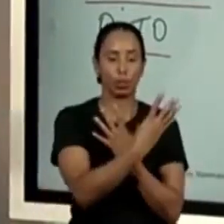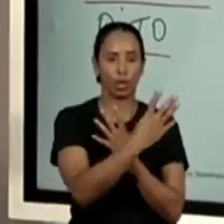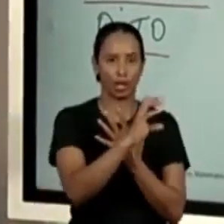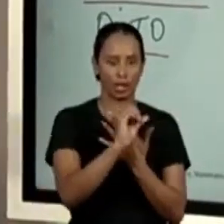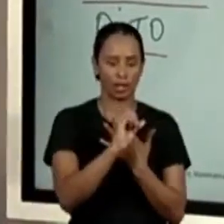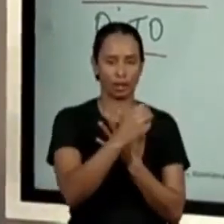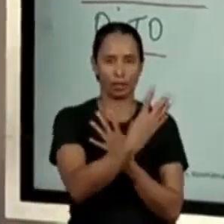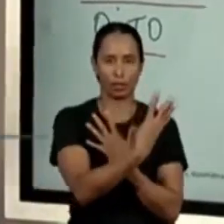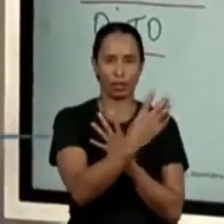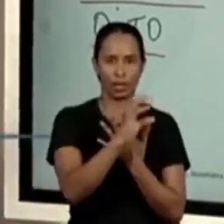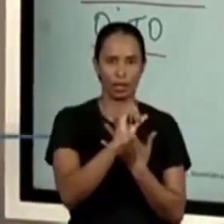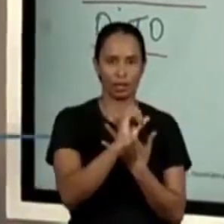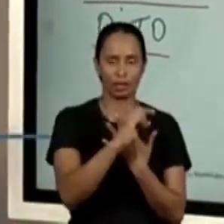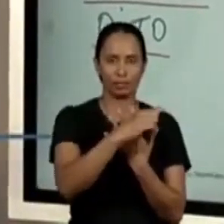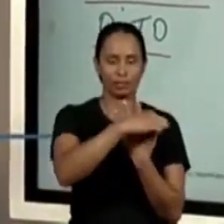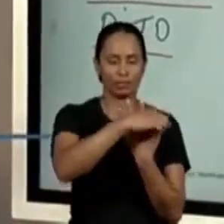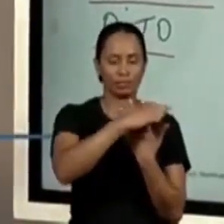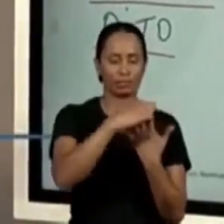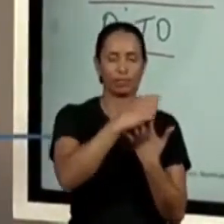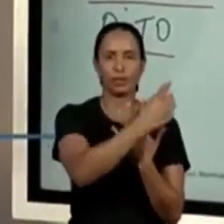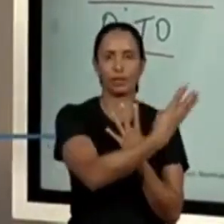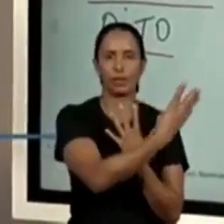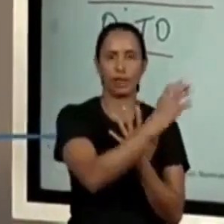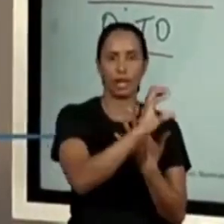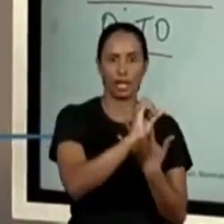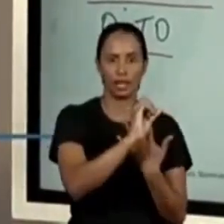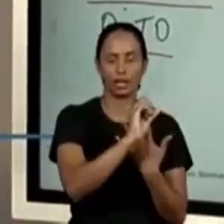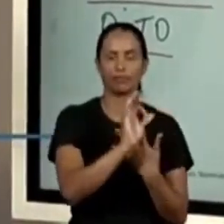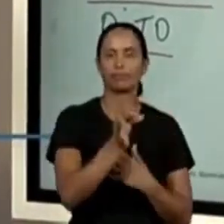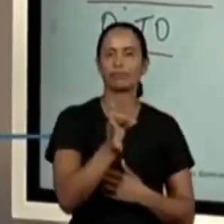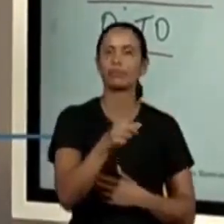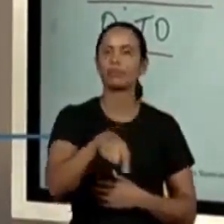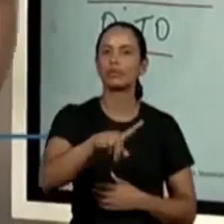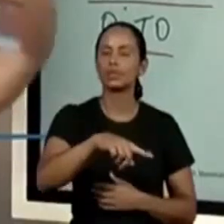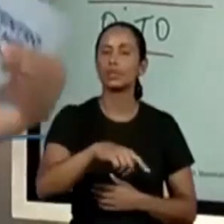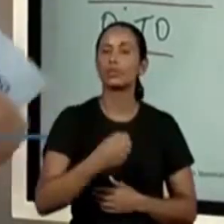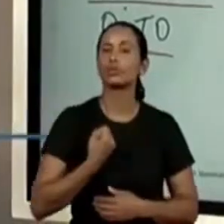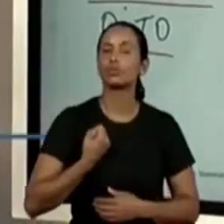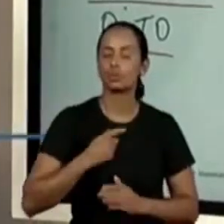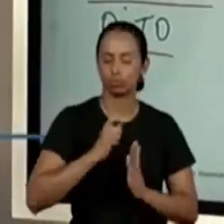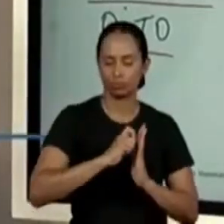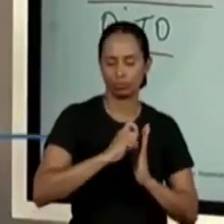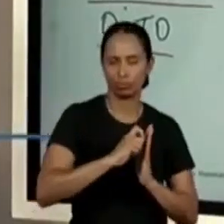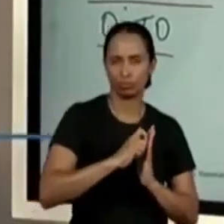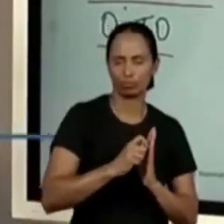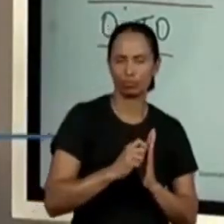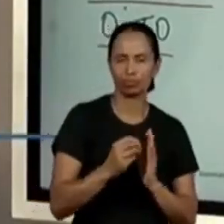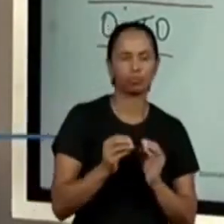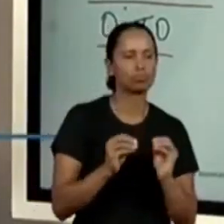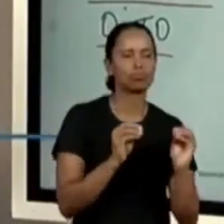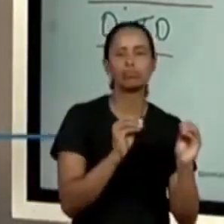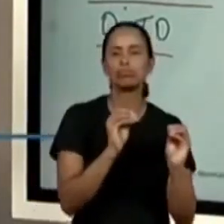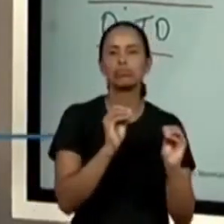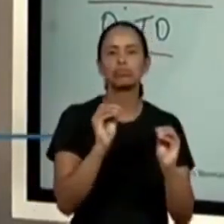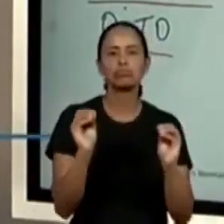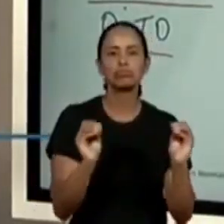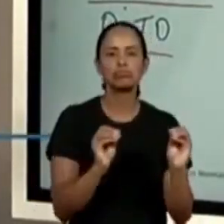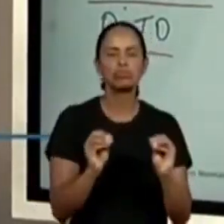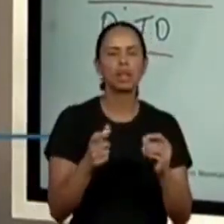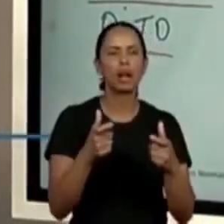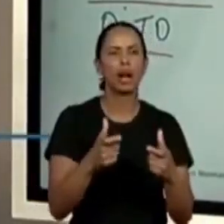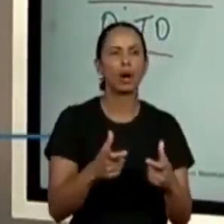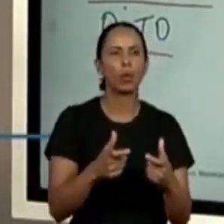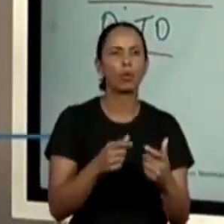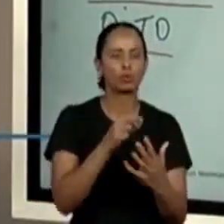por extenso. Você vai escrever o número e na posição que ele se refere. No caso, 6